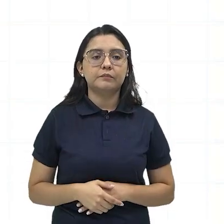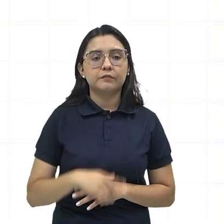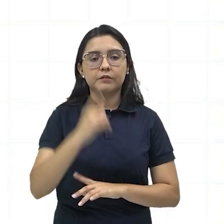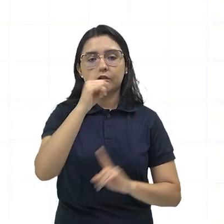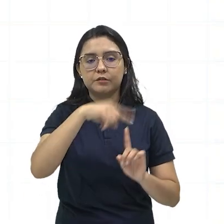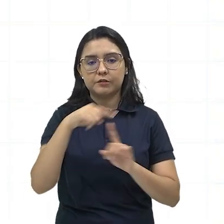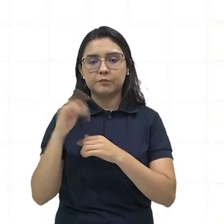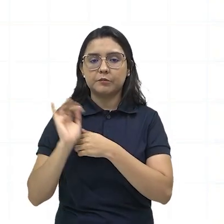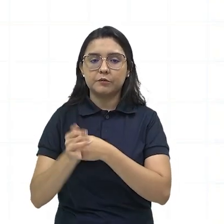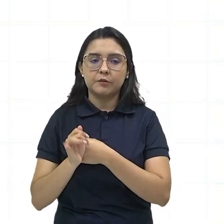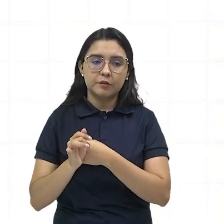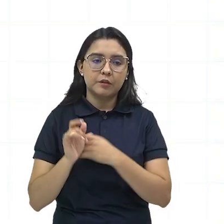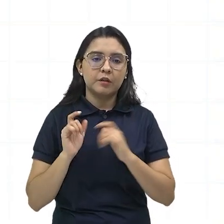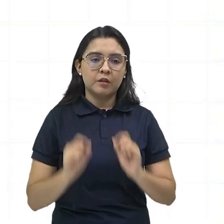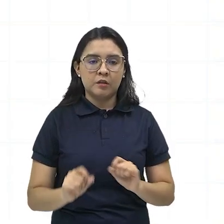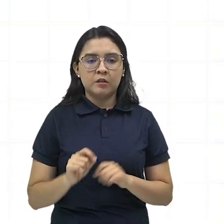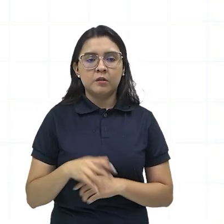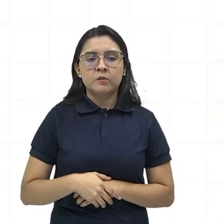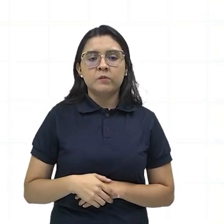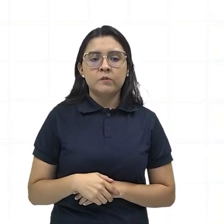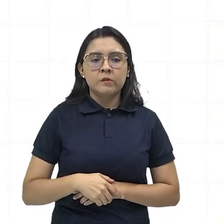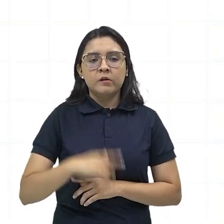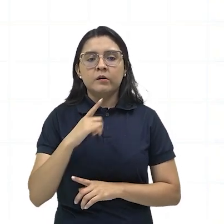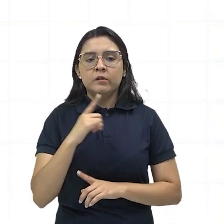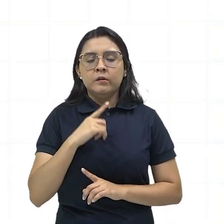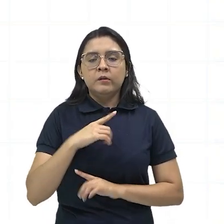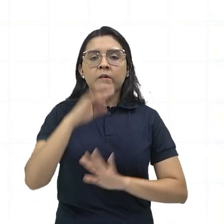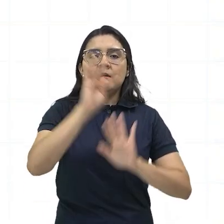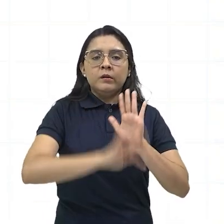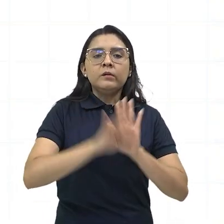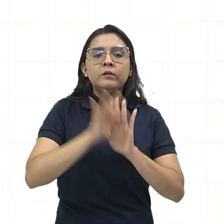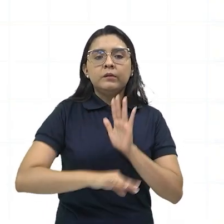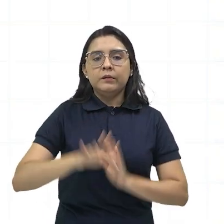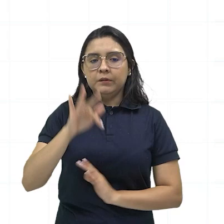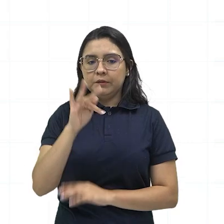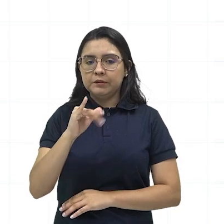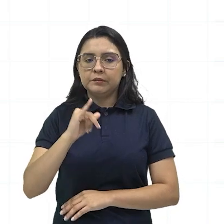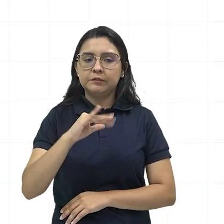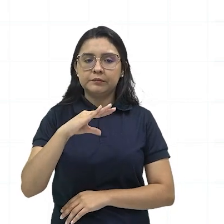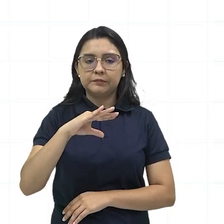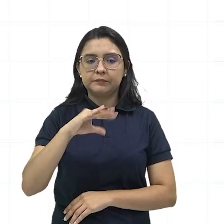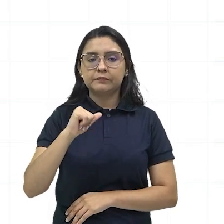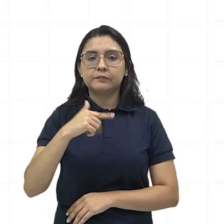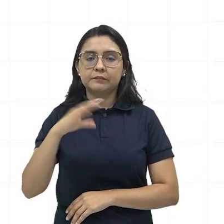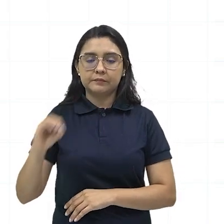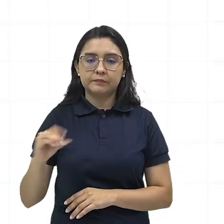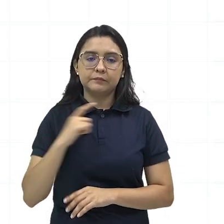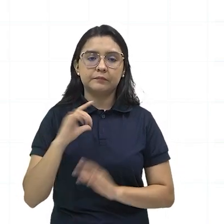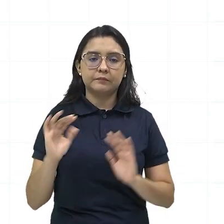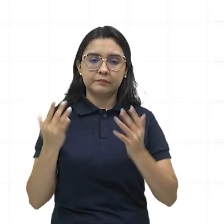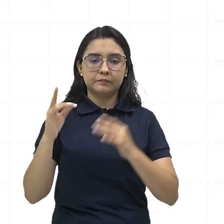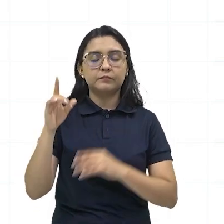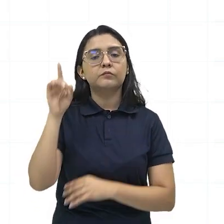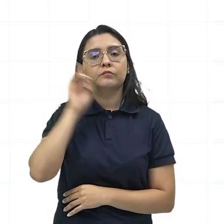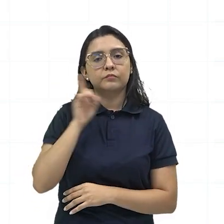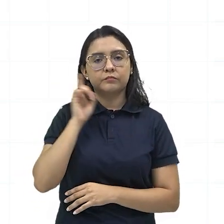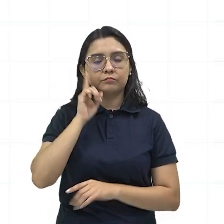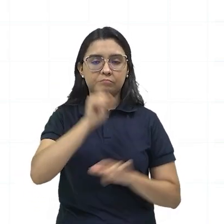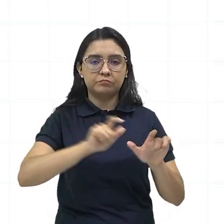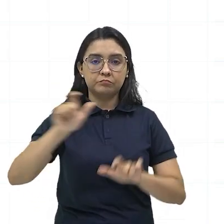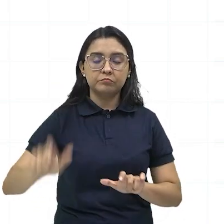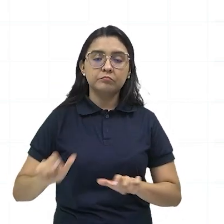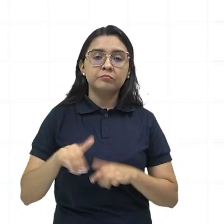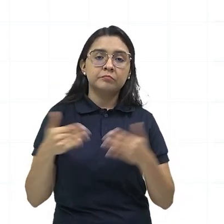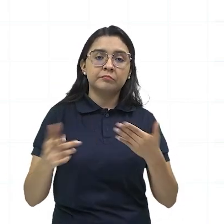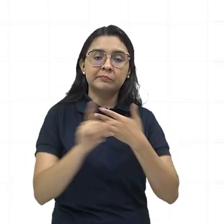de crônica é classificado como texto de ficção que relata eventos do cotidiano das pessoas. Como eu falei para vocês,